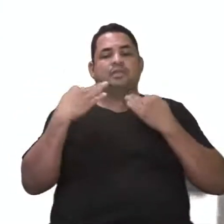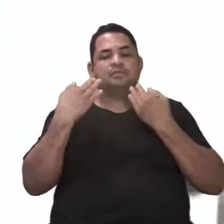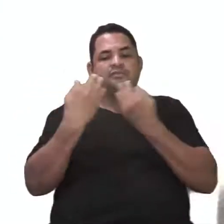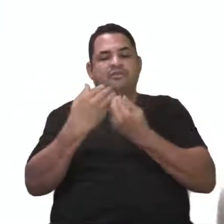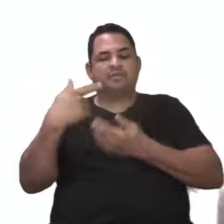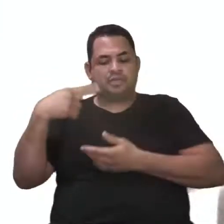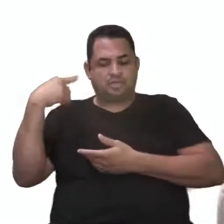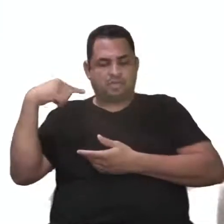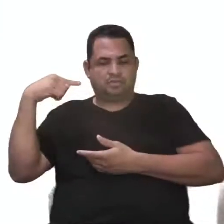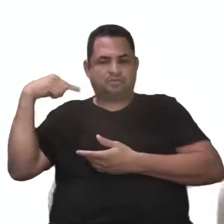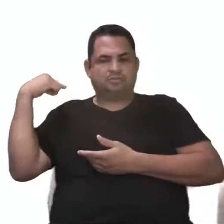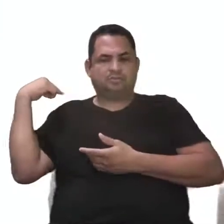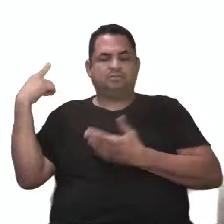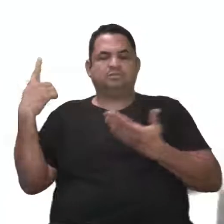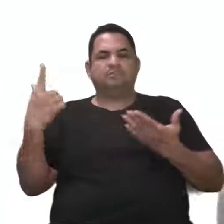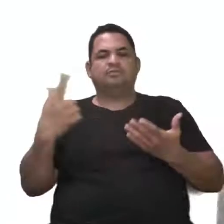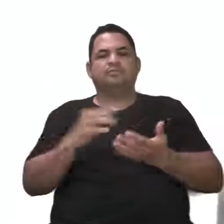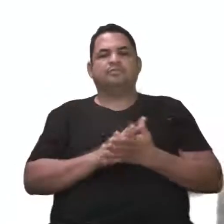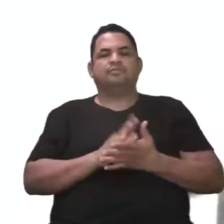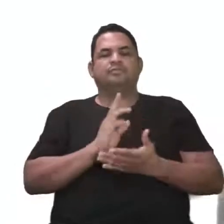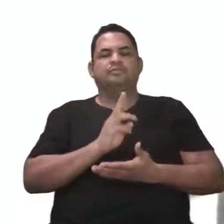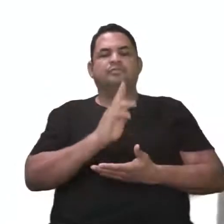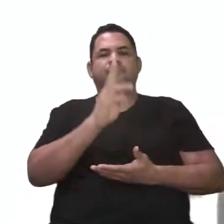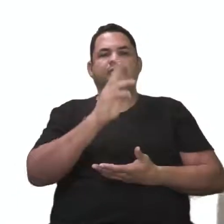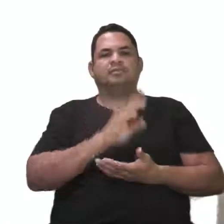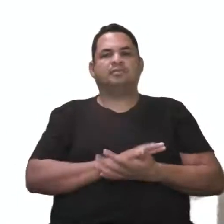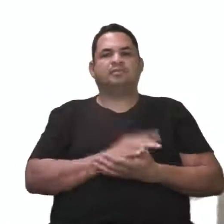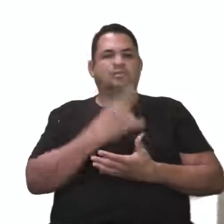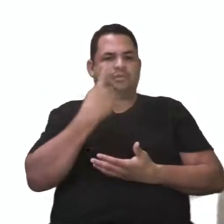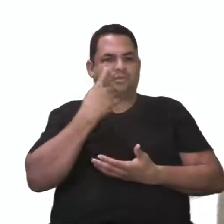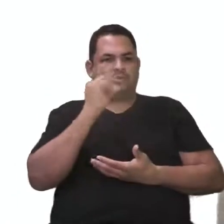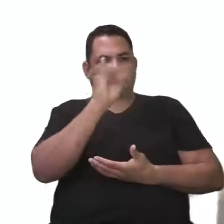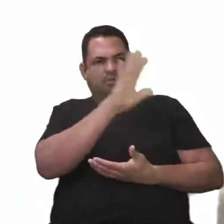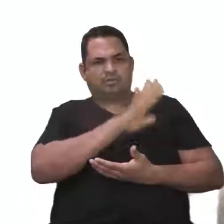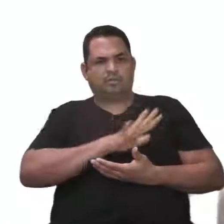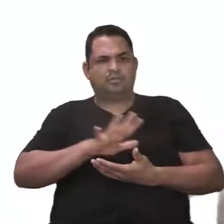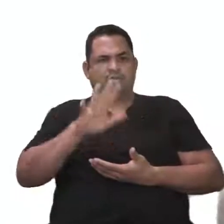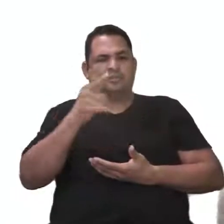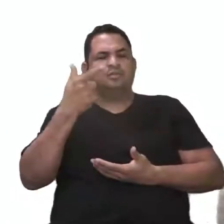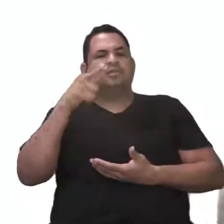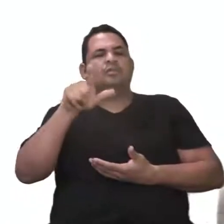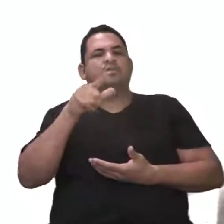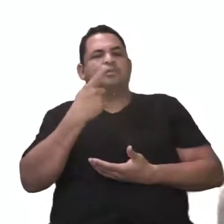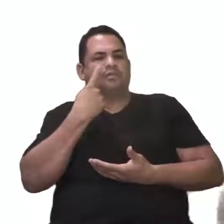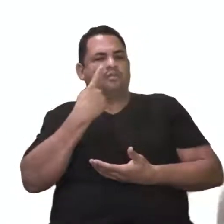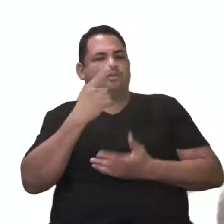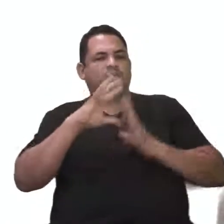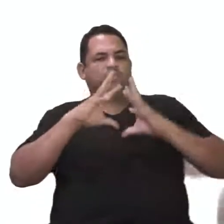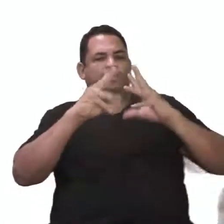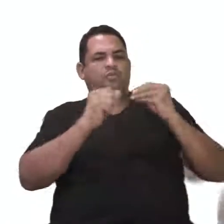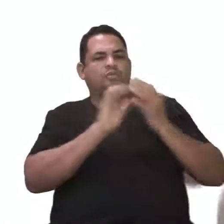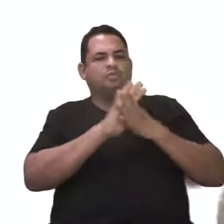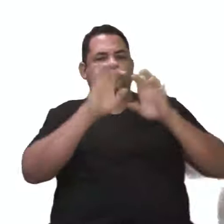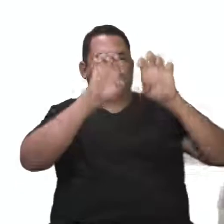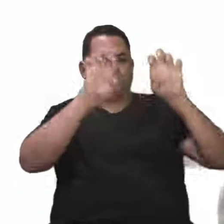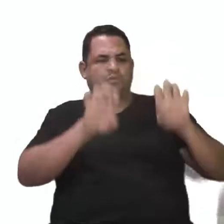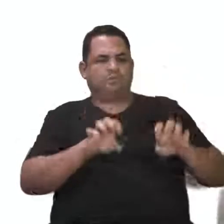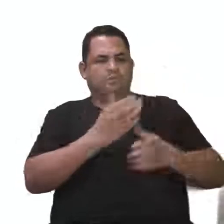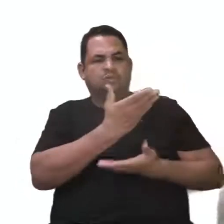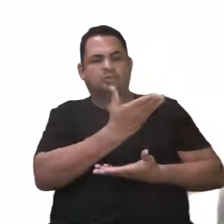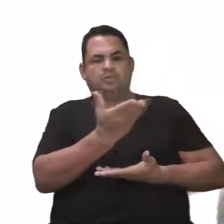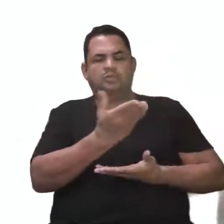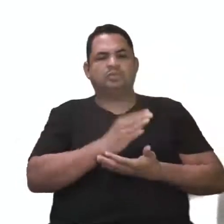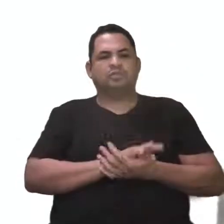descendemos de um mesmo ancestral, tá? Vamos seguindo aqui. Olha nessa imagem que agora você consegue ver todas as estruturas,